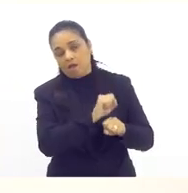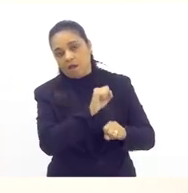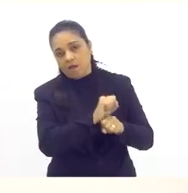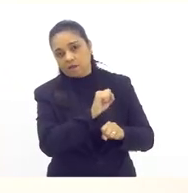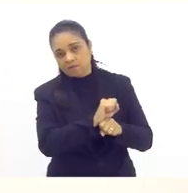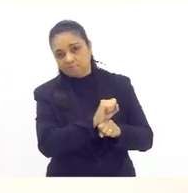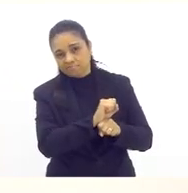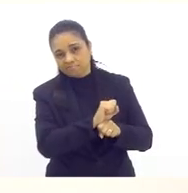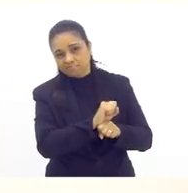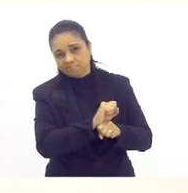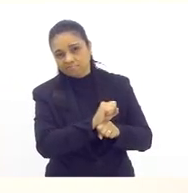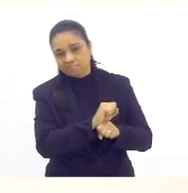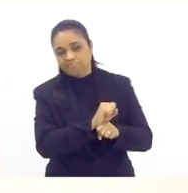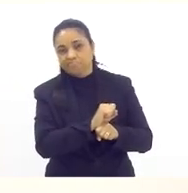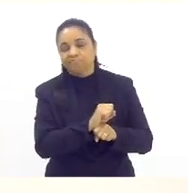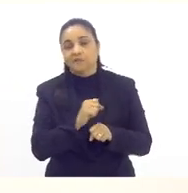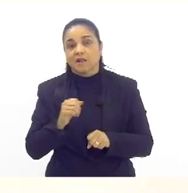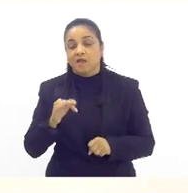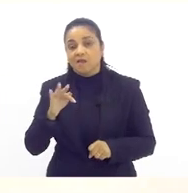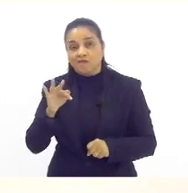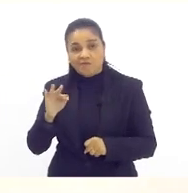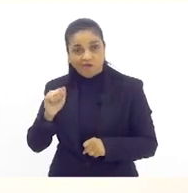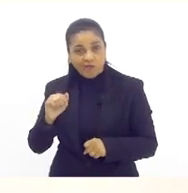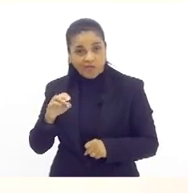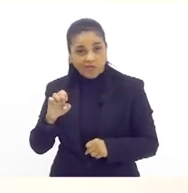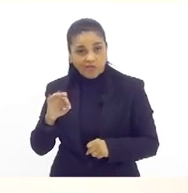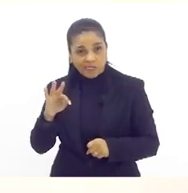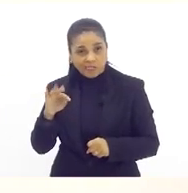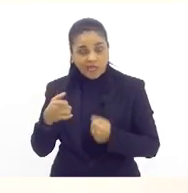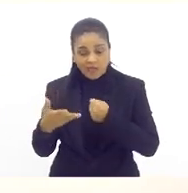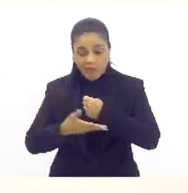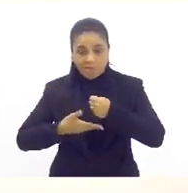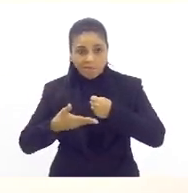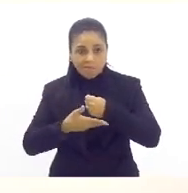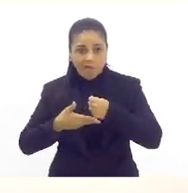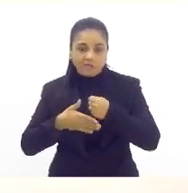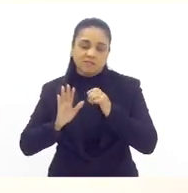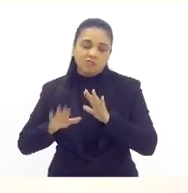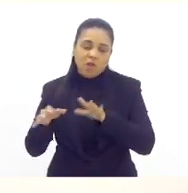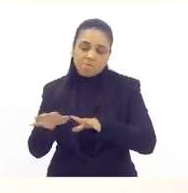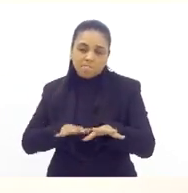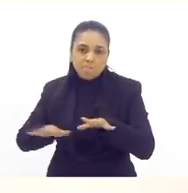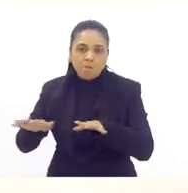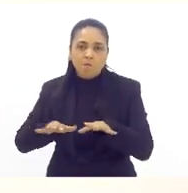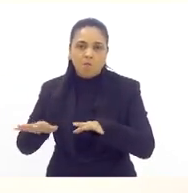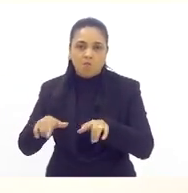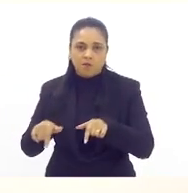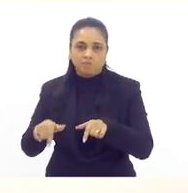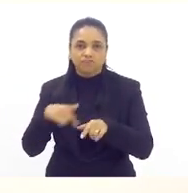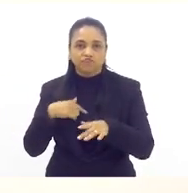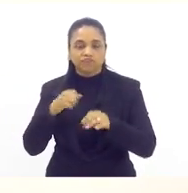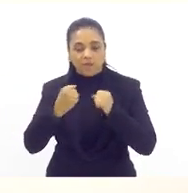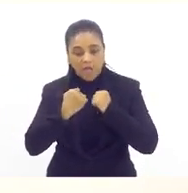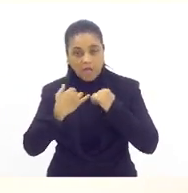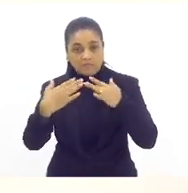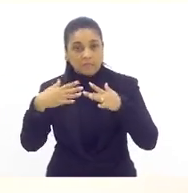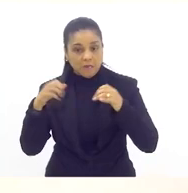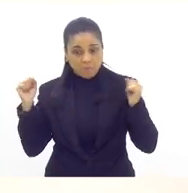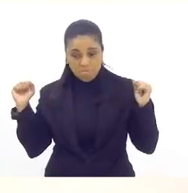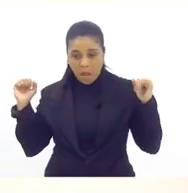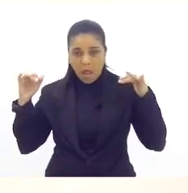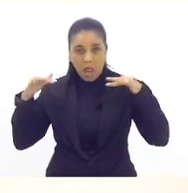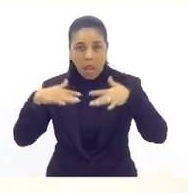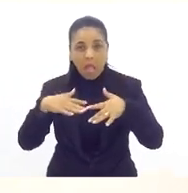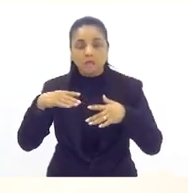a situação da faeteca pelo relato que eu trago a base já está se mobilizando nós fizemos uma assembleia com auditório lotado